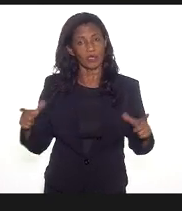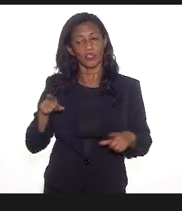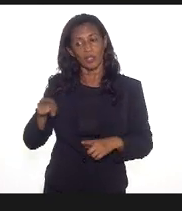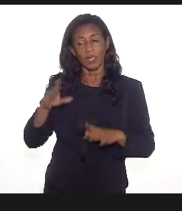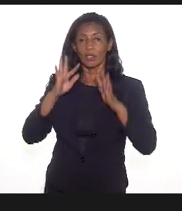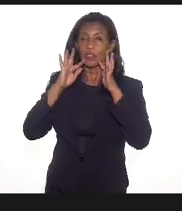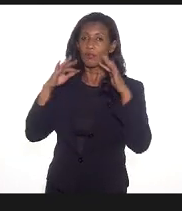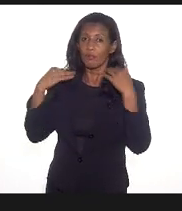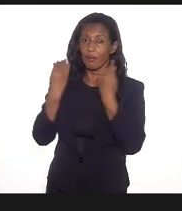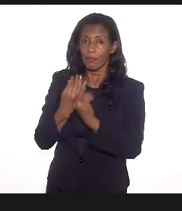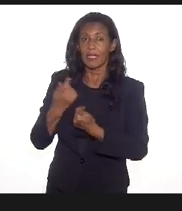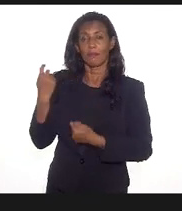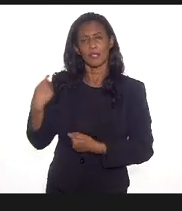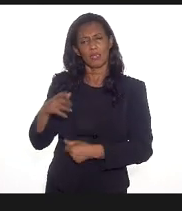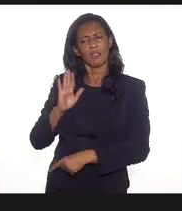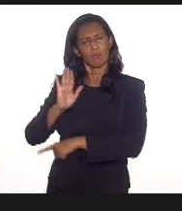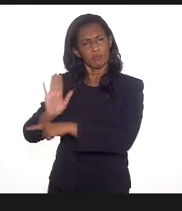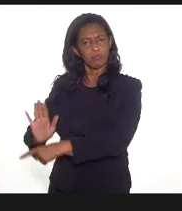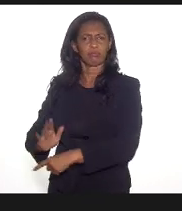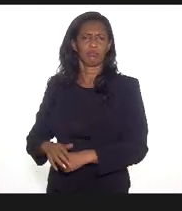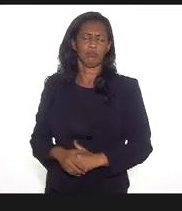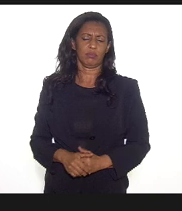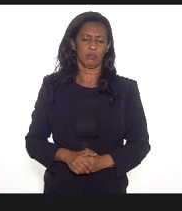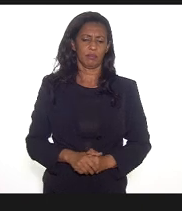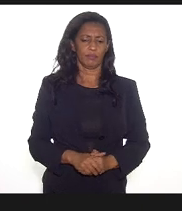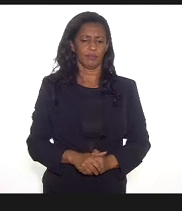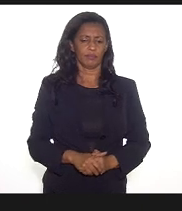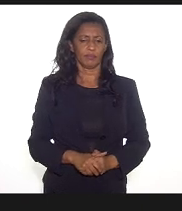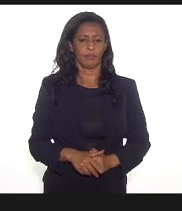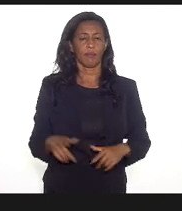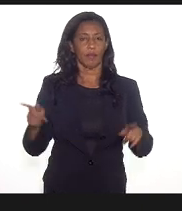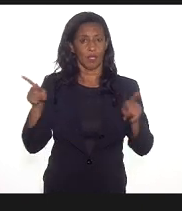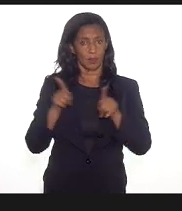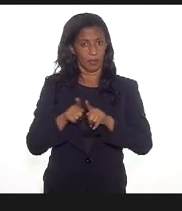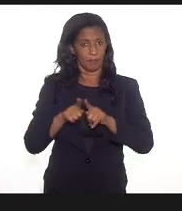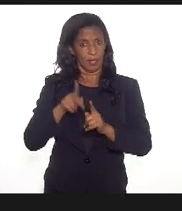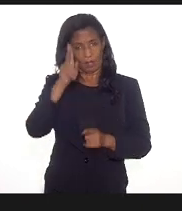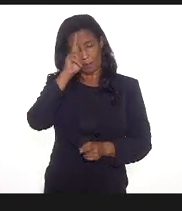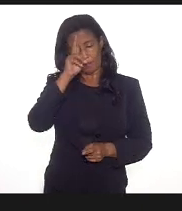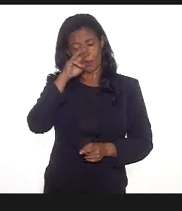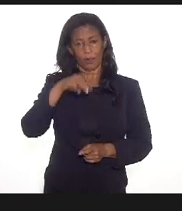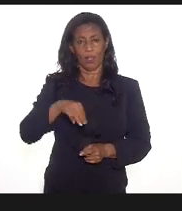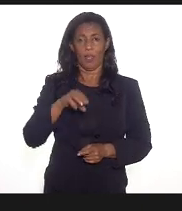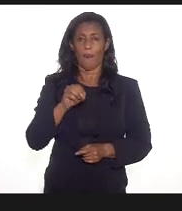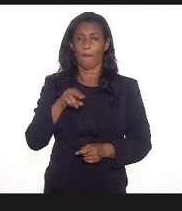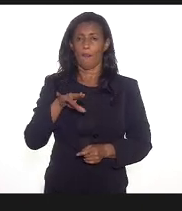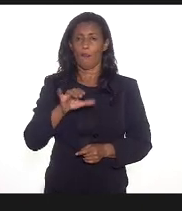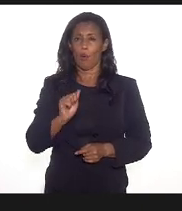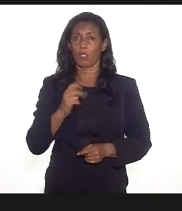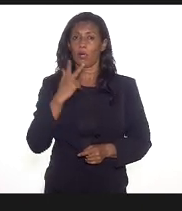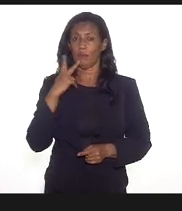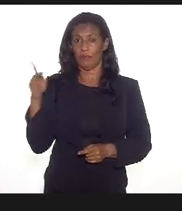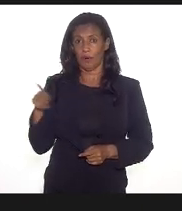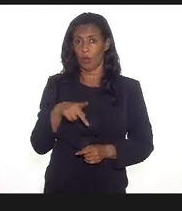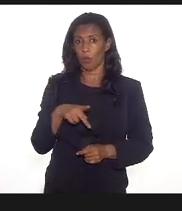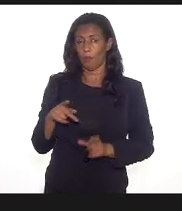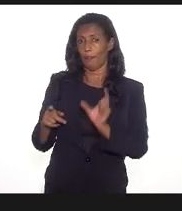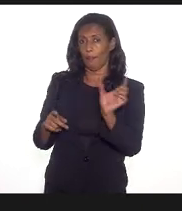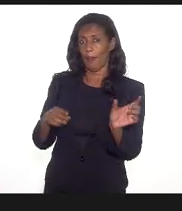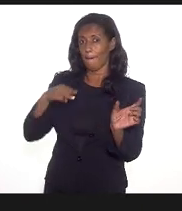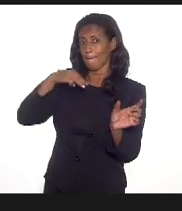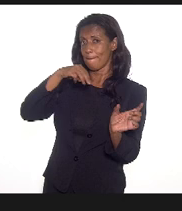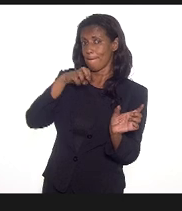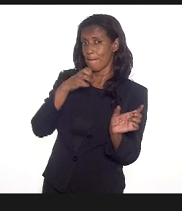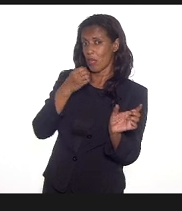famílias precisam ter esse amparo. E ressaltando o que a Mônica trouxe, de fato, o termo menor tem sido